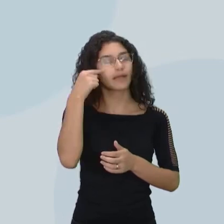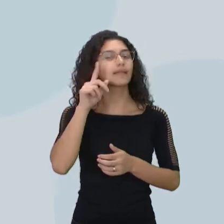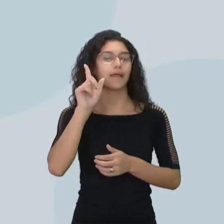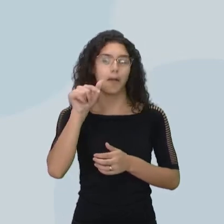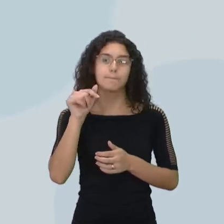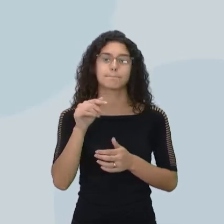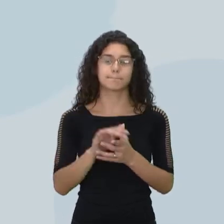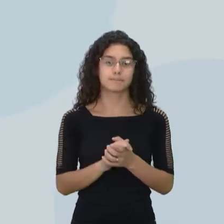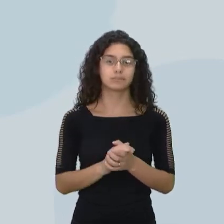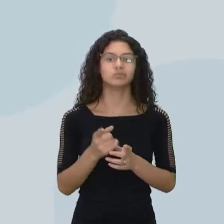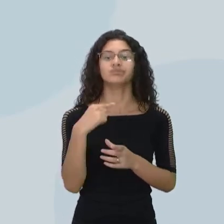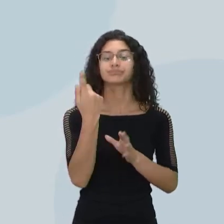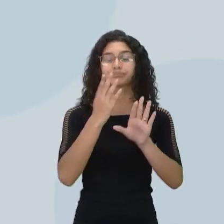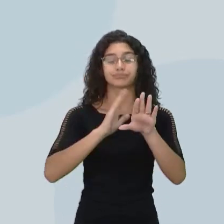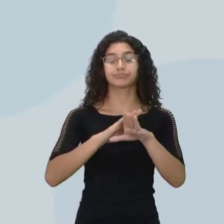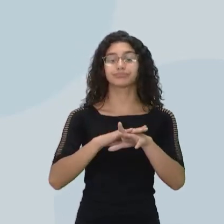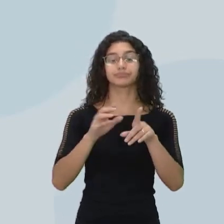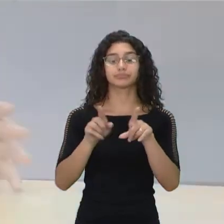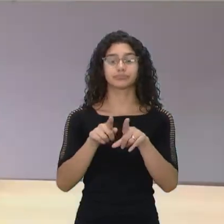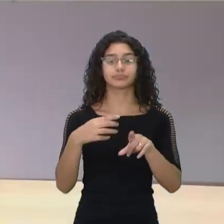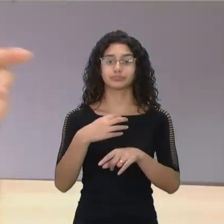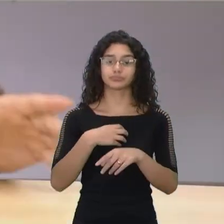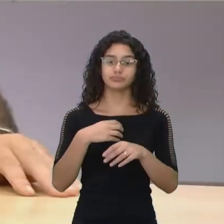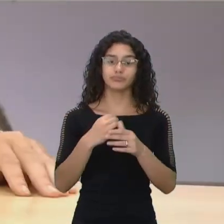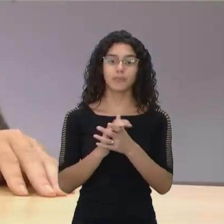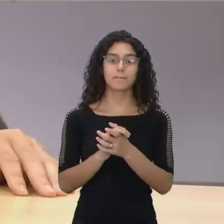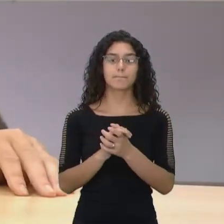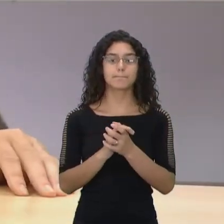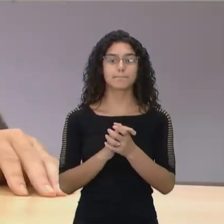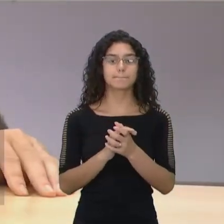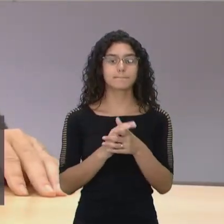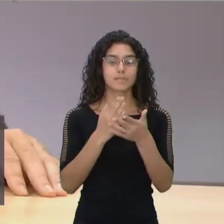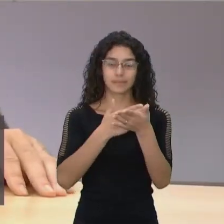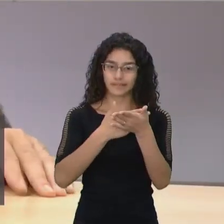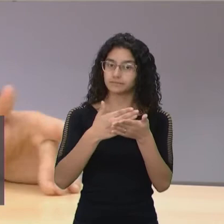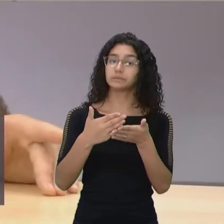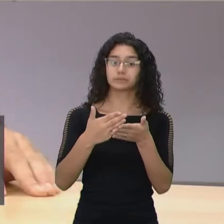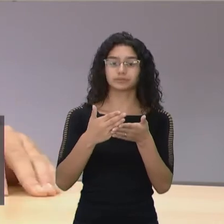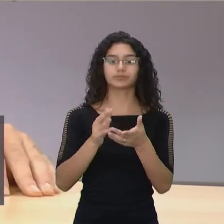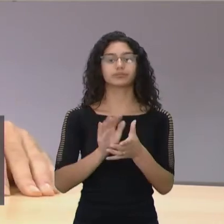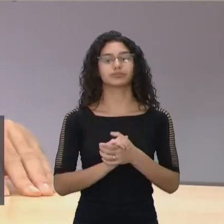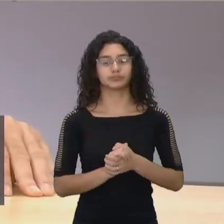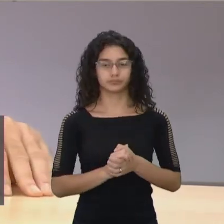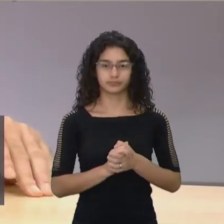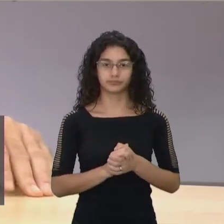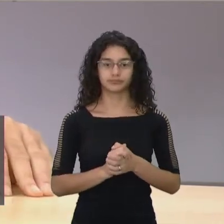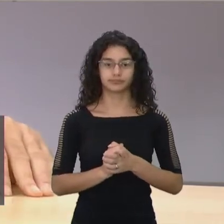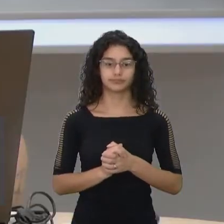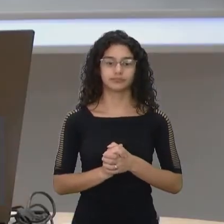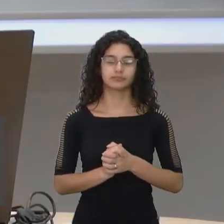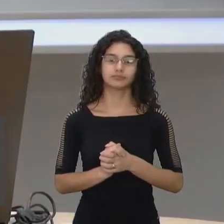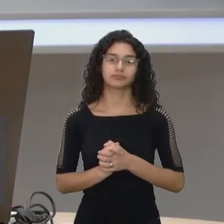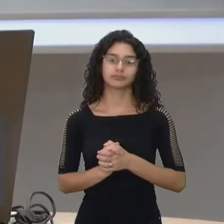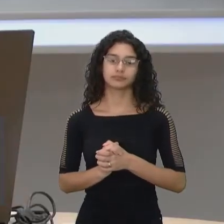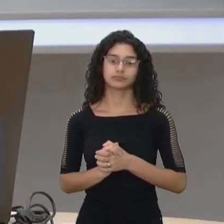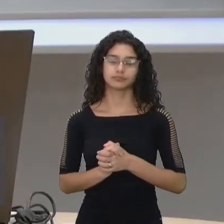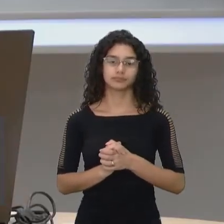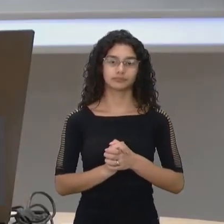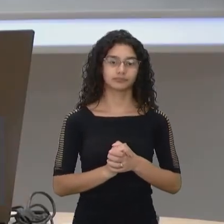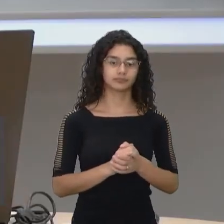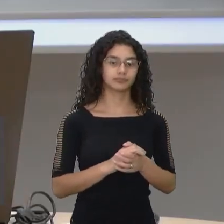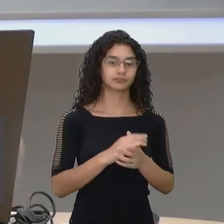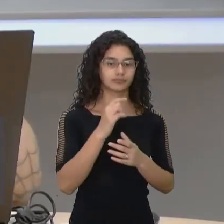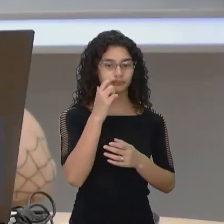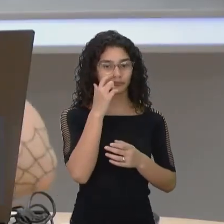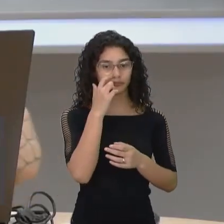mesmo. É essa. E a gente está fazendo aqui de forma raiz a interdisciplinaridade, né? Isso, é isso mesmo. Então, aí o